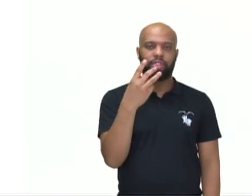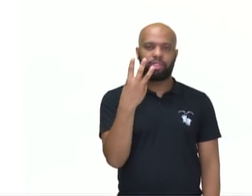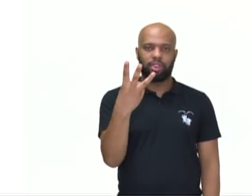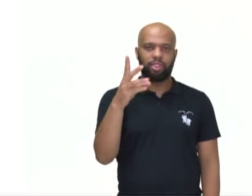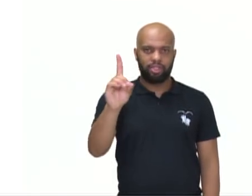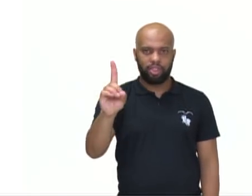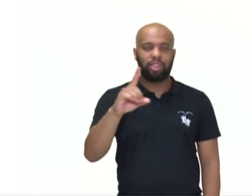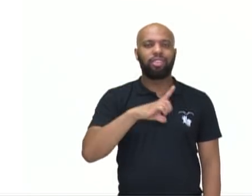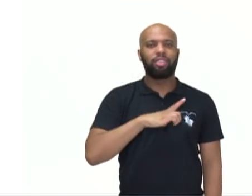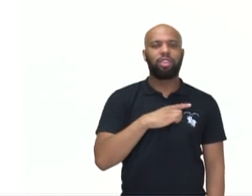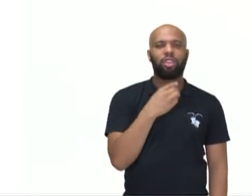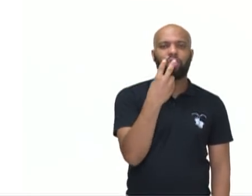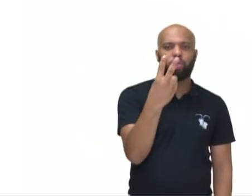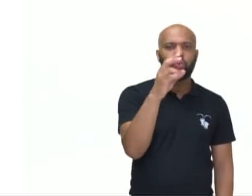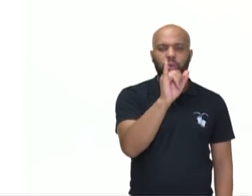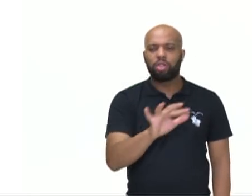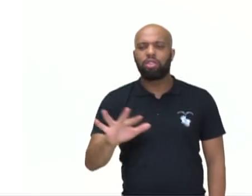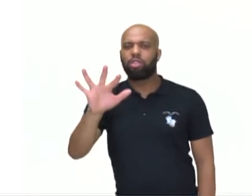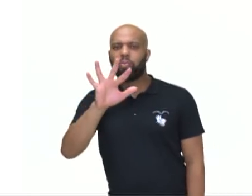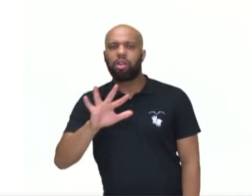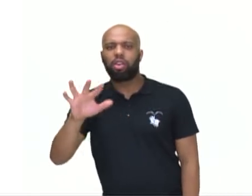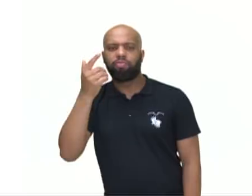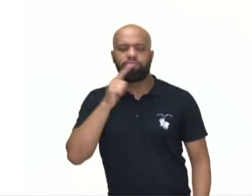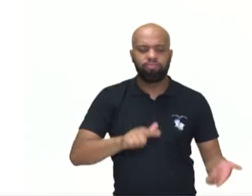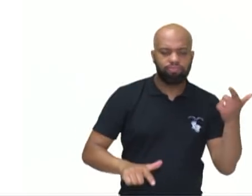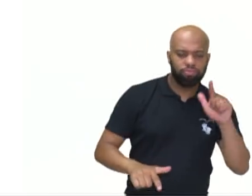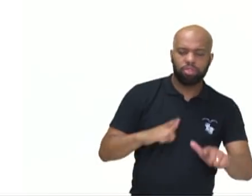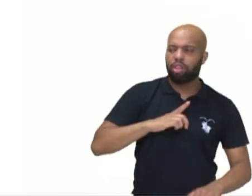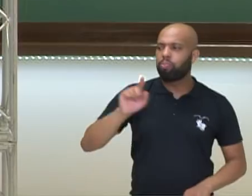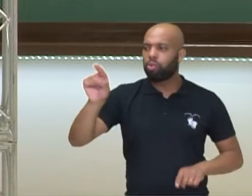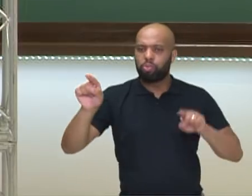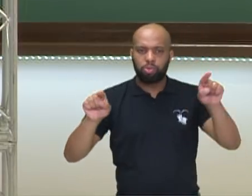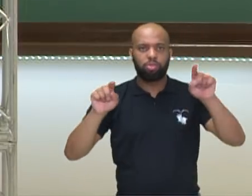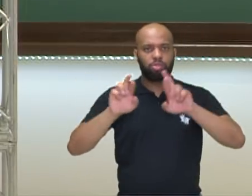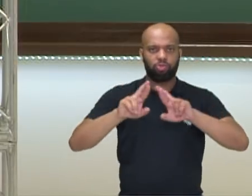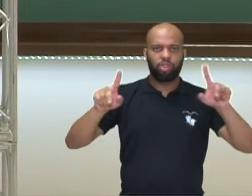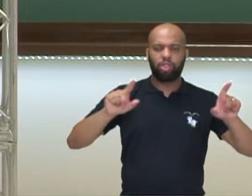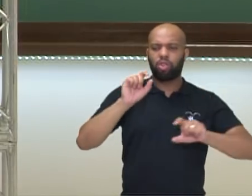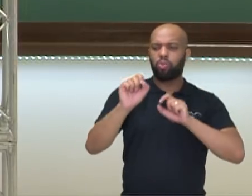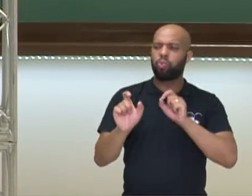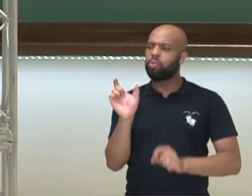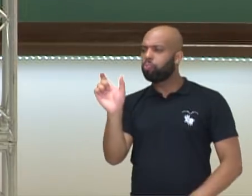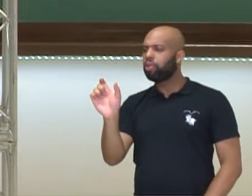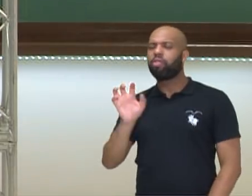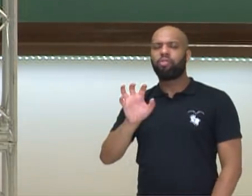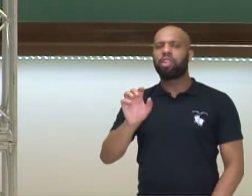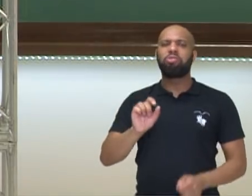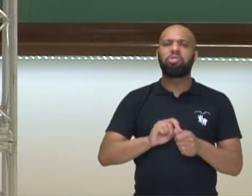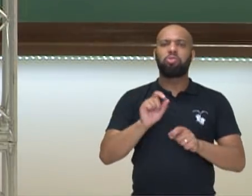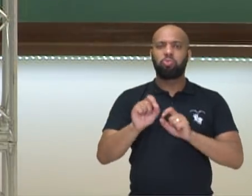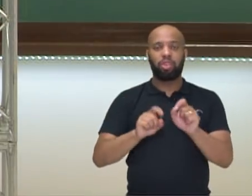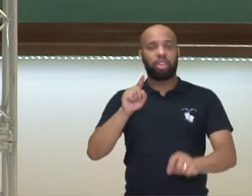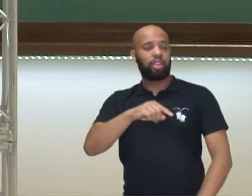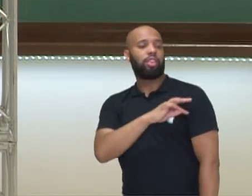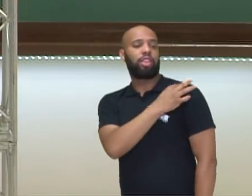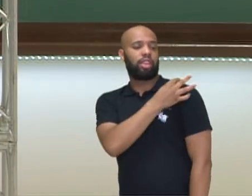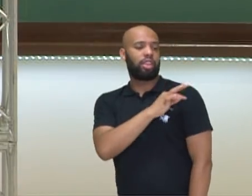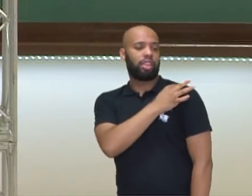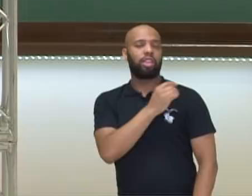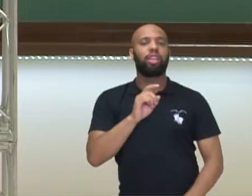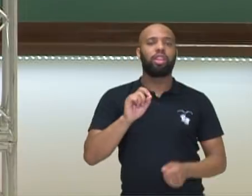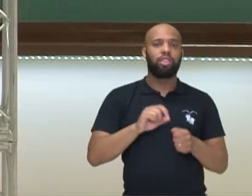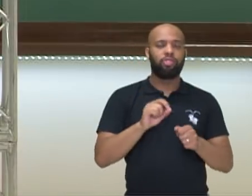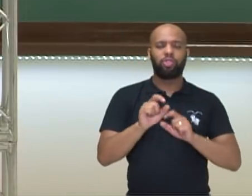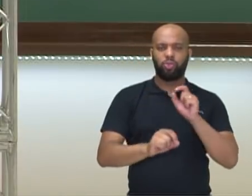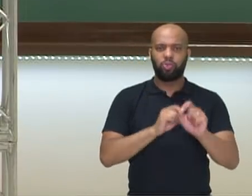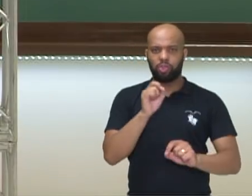duas imagens obtidas em pontos diferentes. Então, o que a estereoscopia faz? Ela manda para